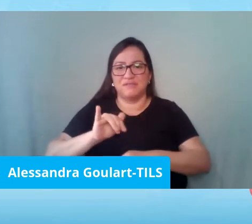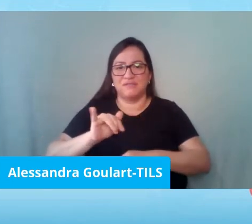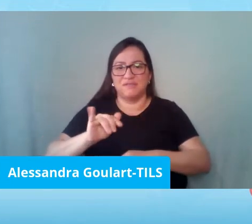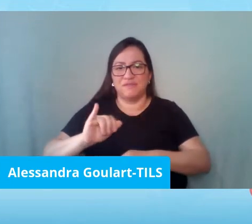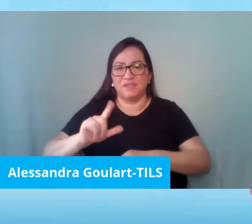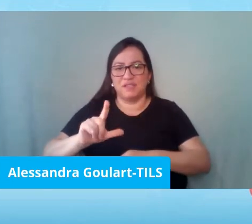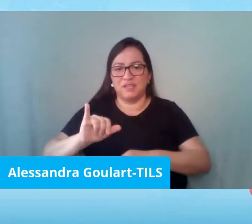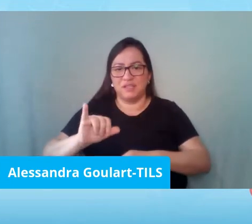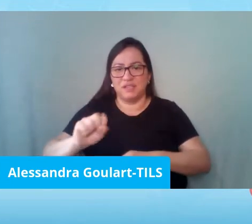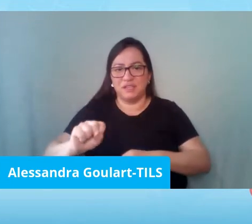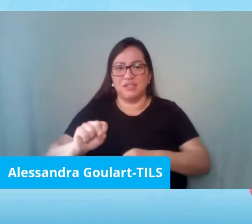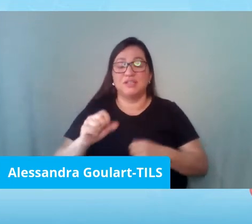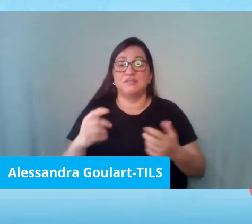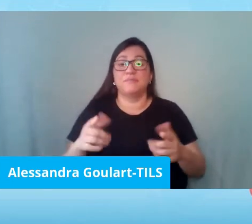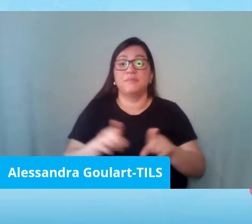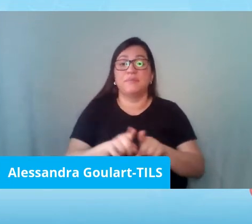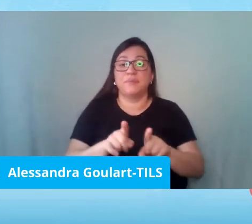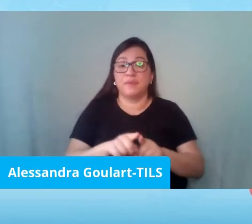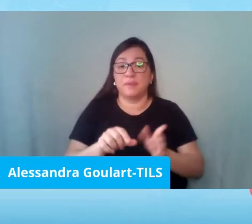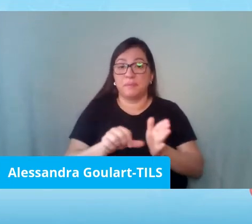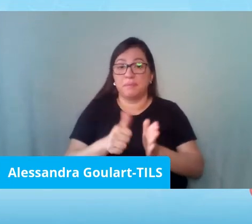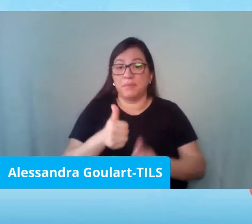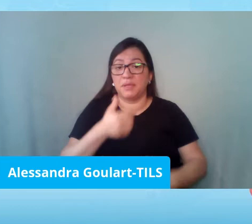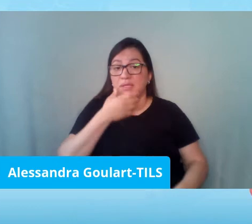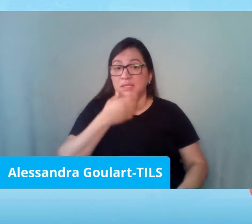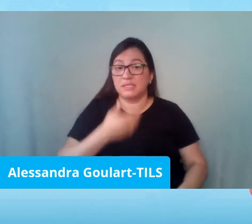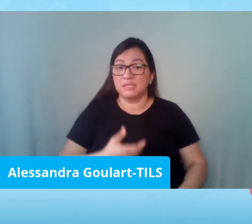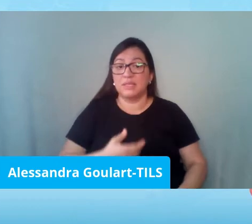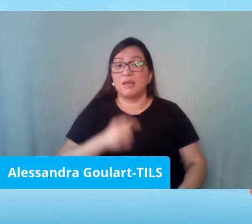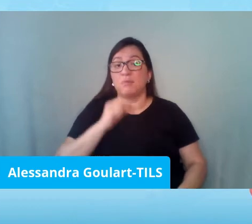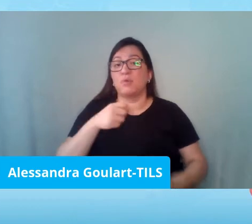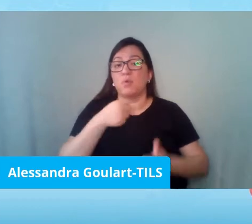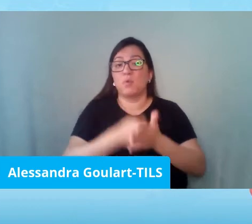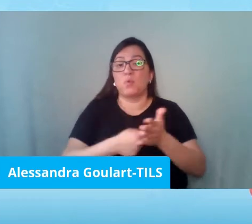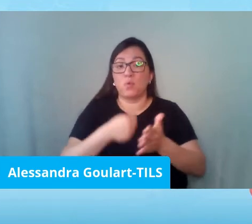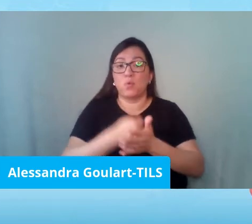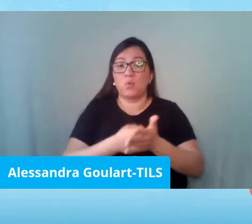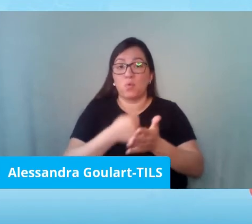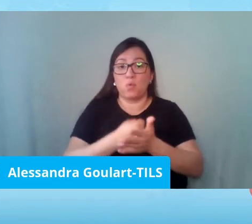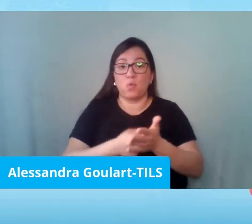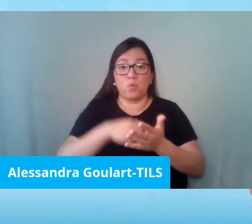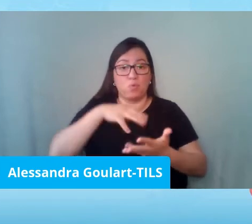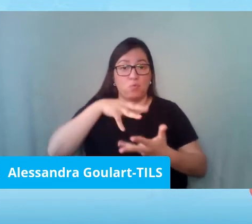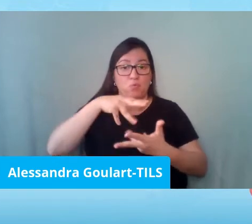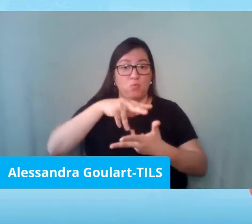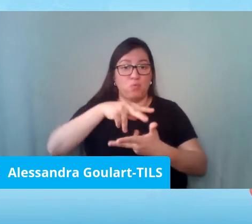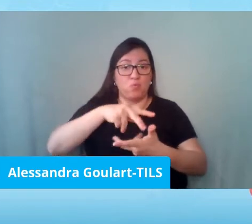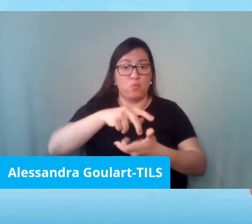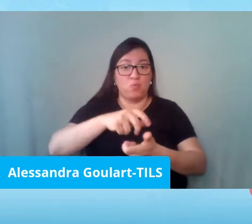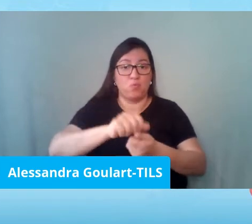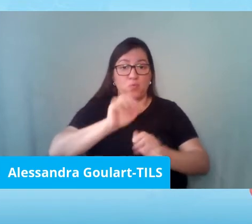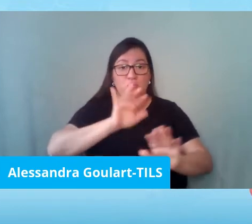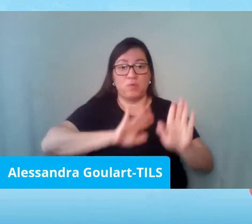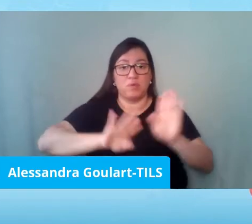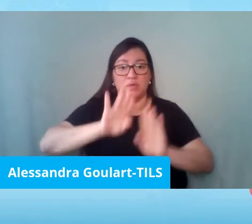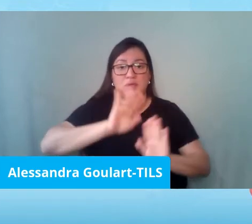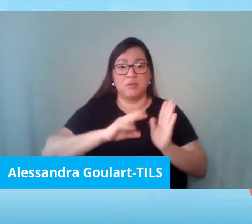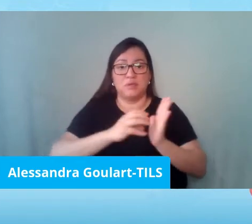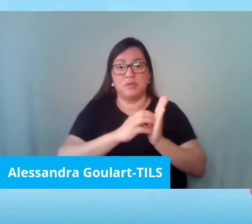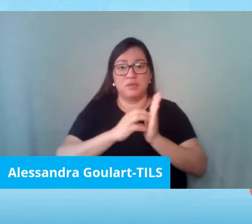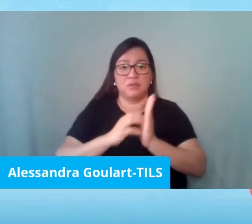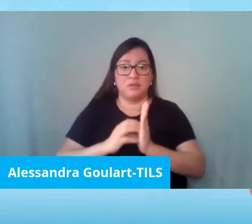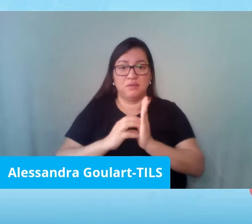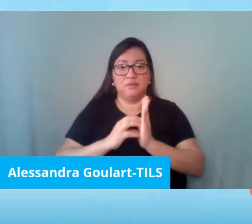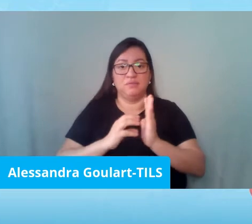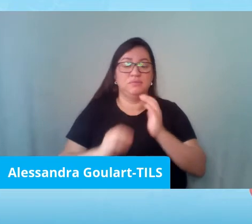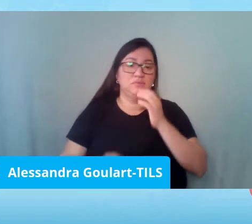dezembro a gente comemora o Dia de Luta Mundial contra a AIDS. Também é importante lembrar que, né, falando de